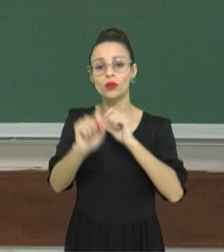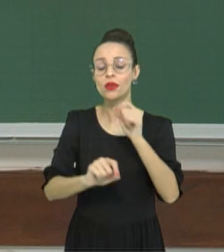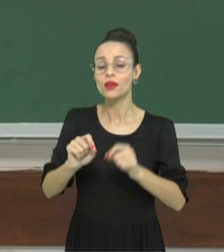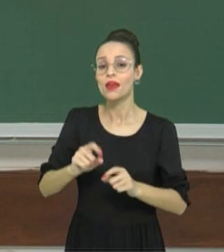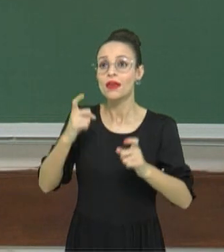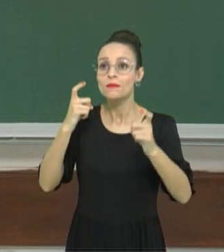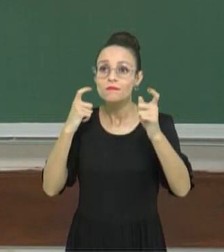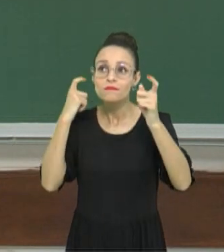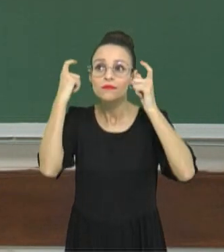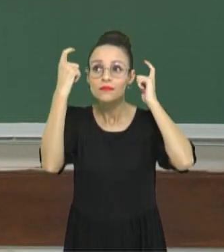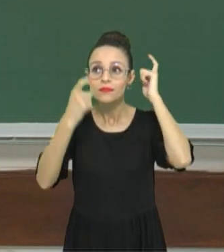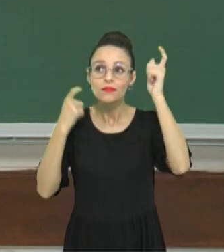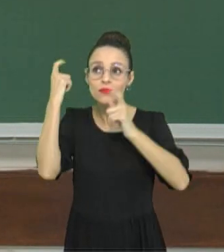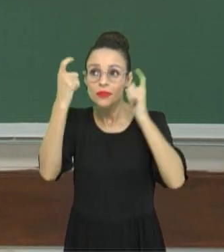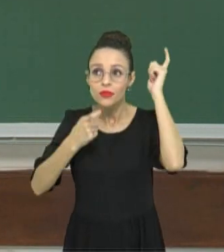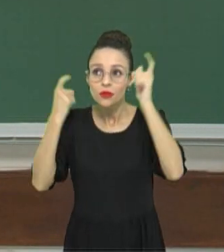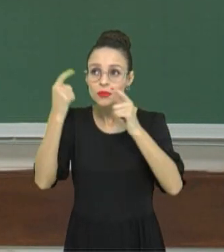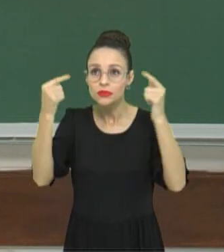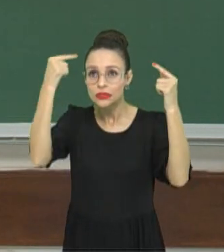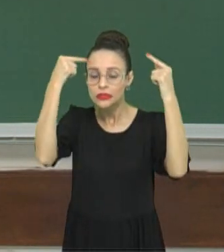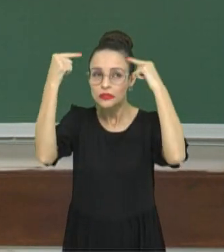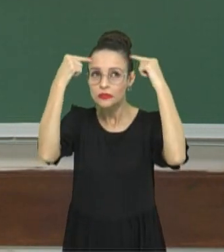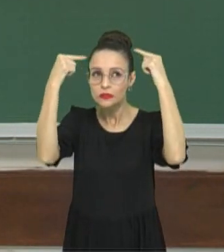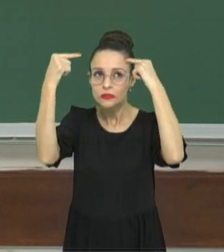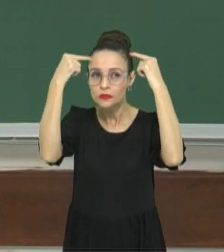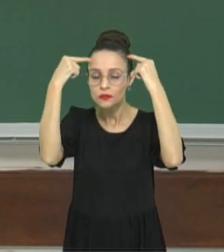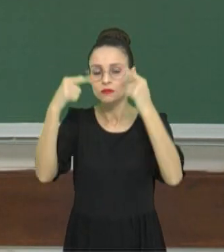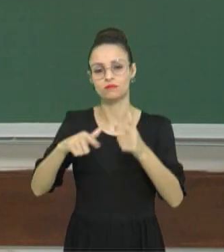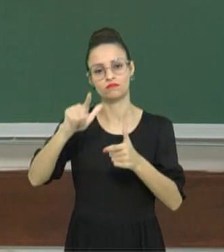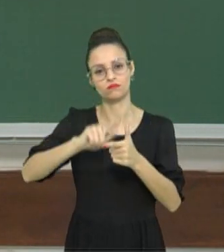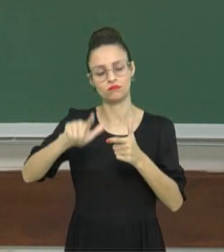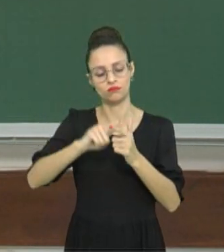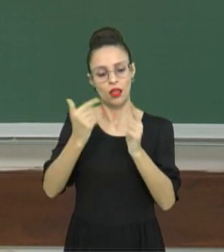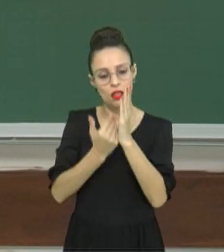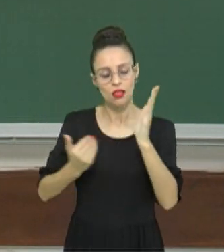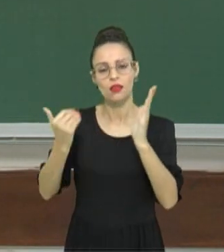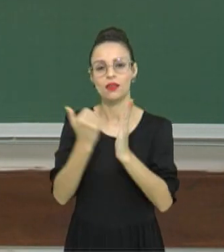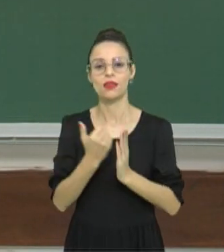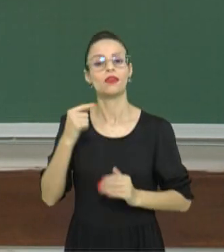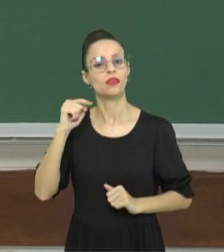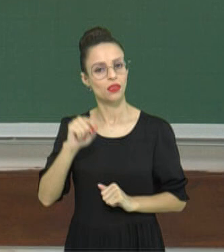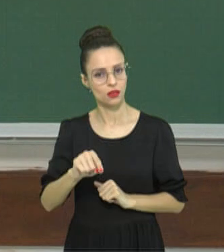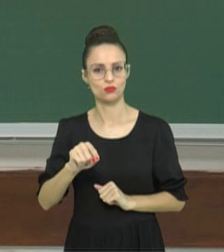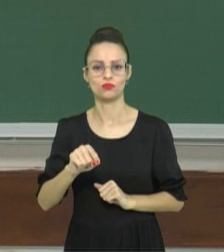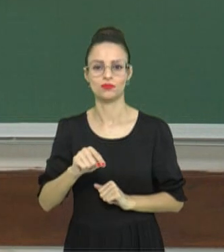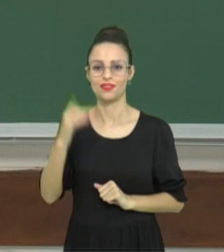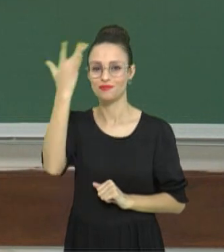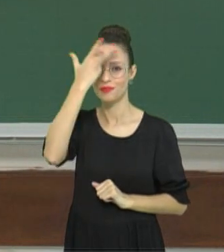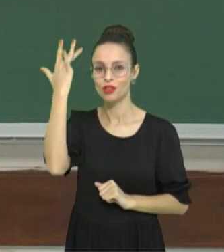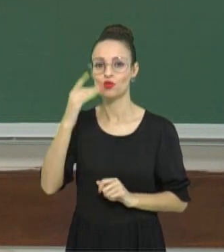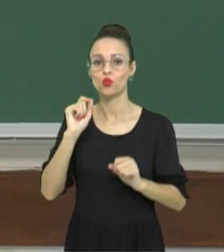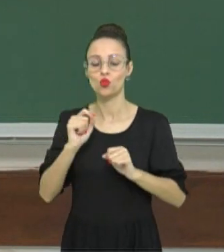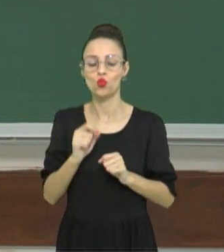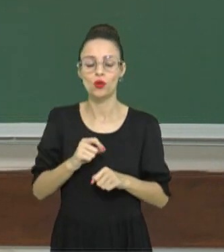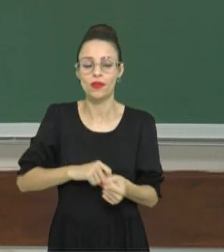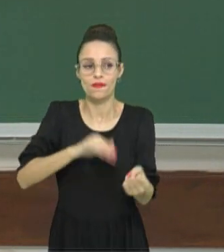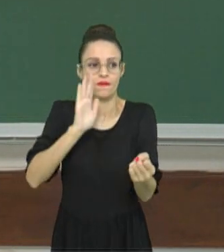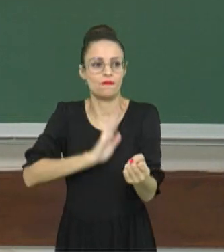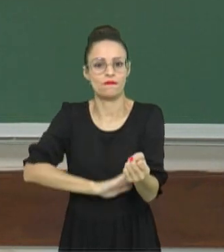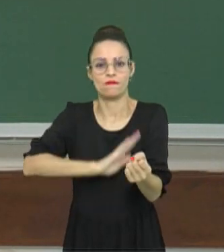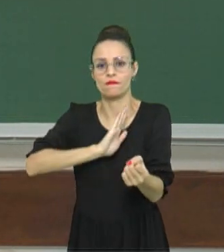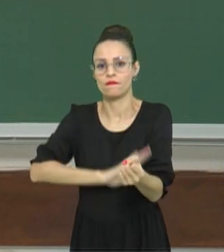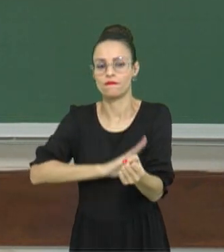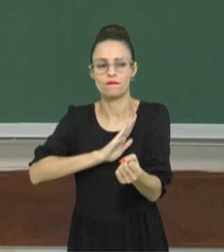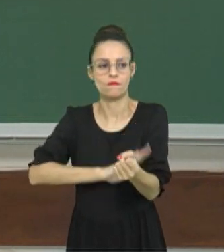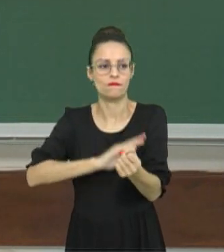essa preocupação ela é excessiva, né? E a gente acaba se tornando aquelas pessoas que estão obcecadas